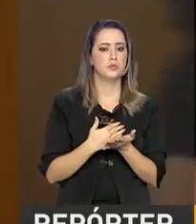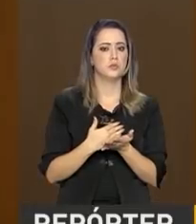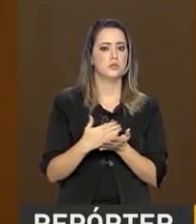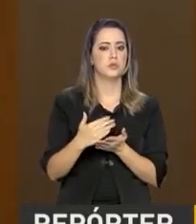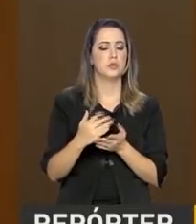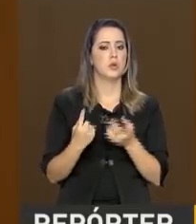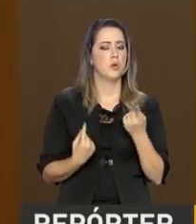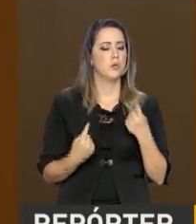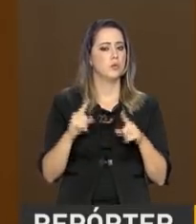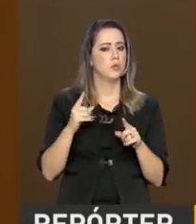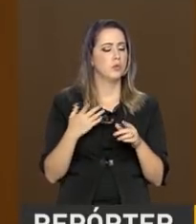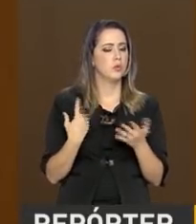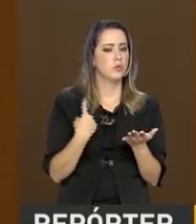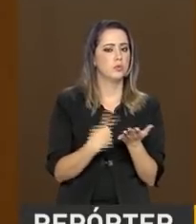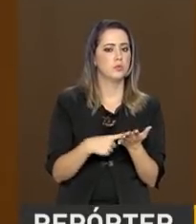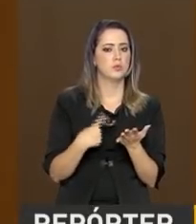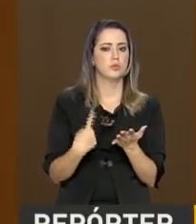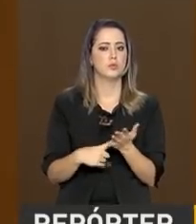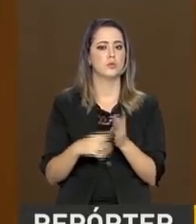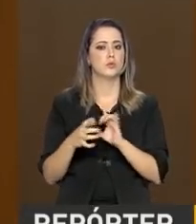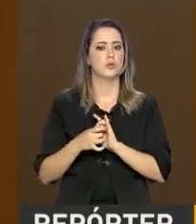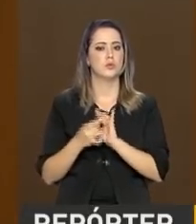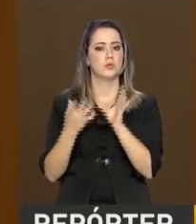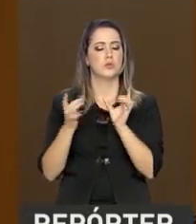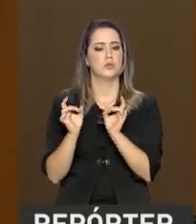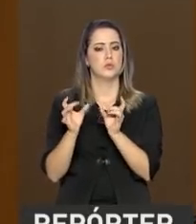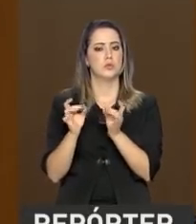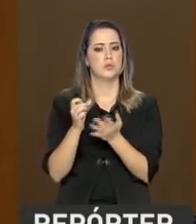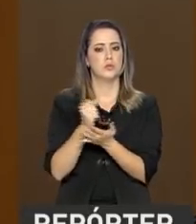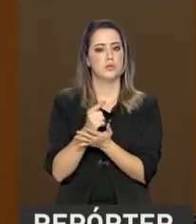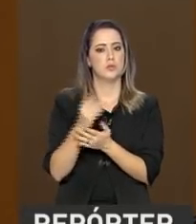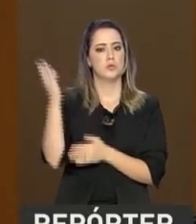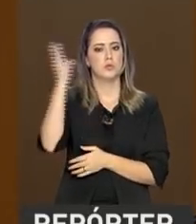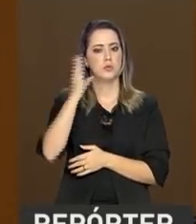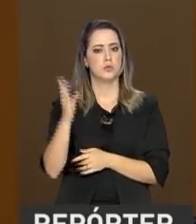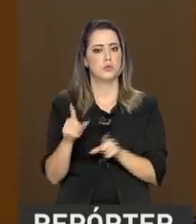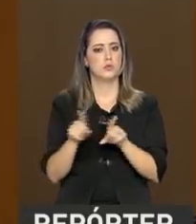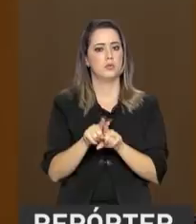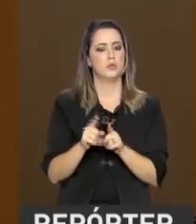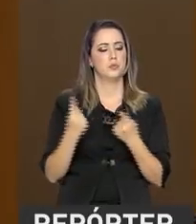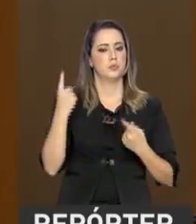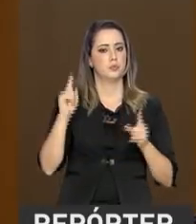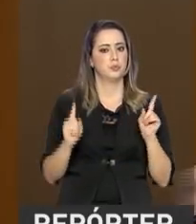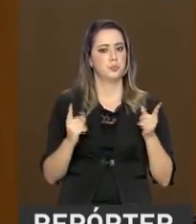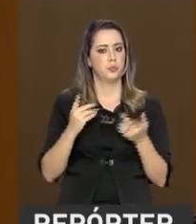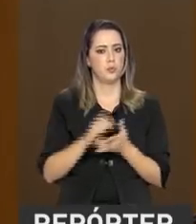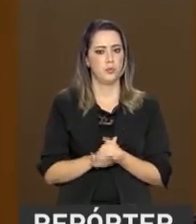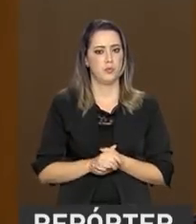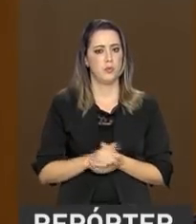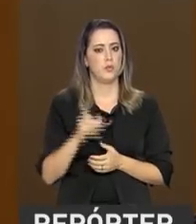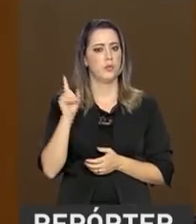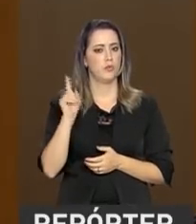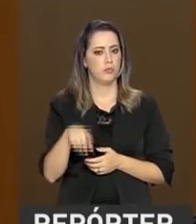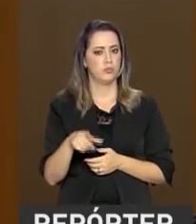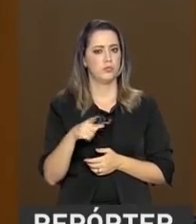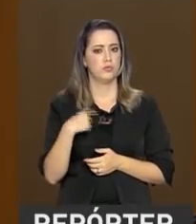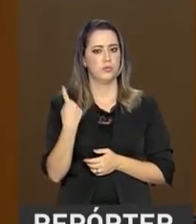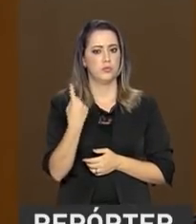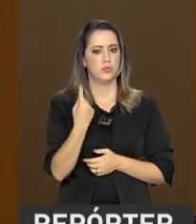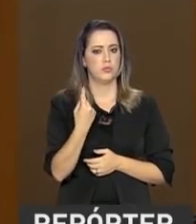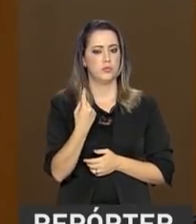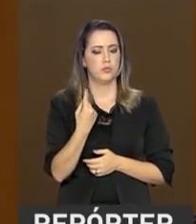para um acordo de livre comércio entre brasil e chile que não